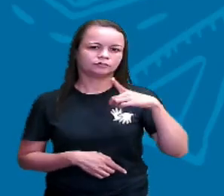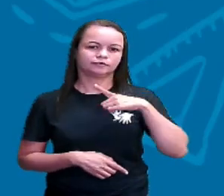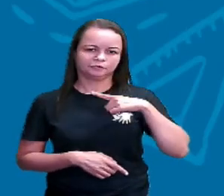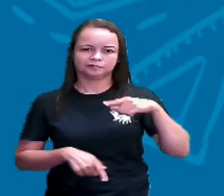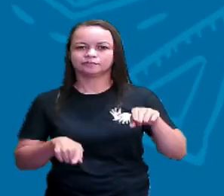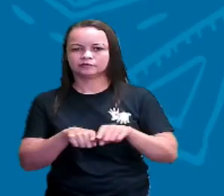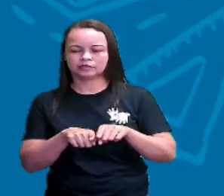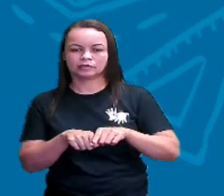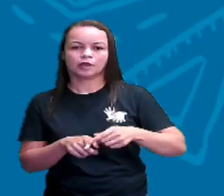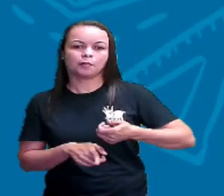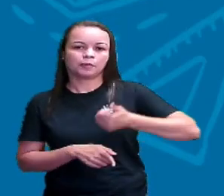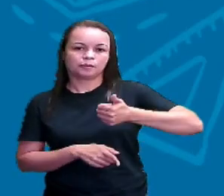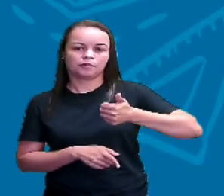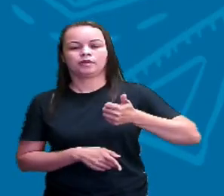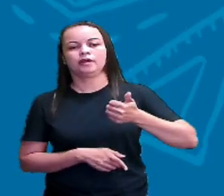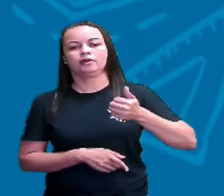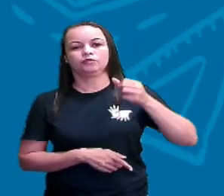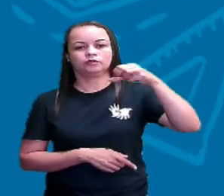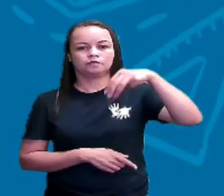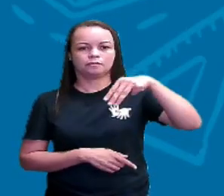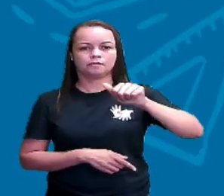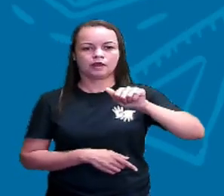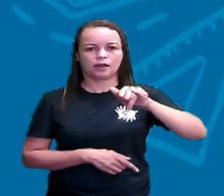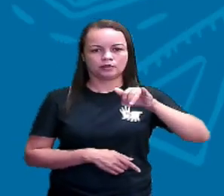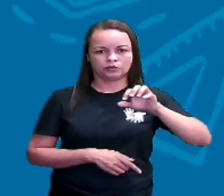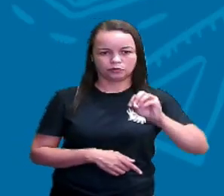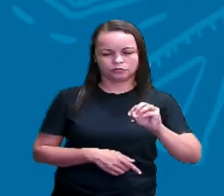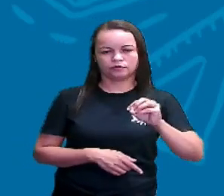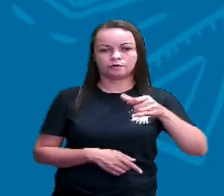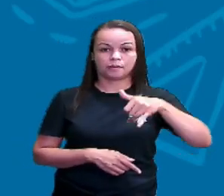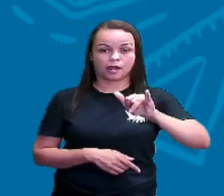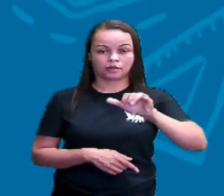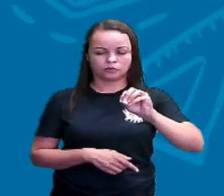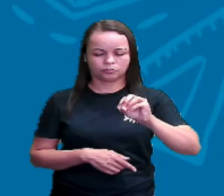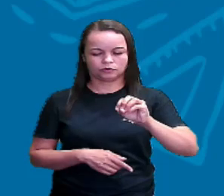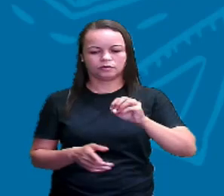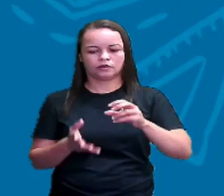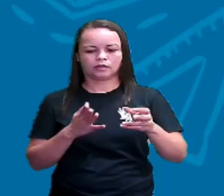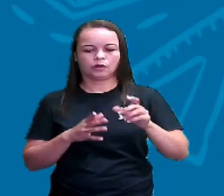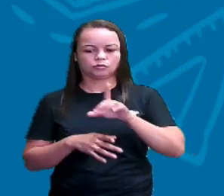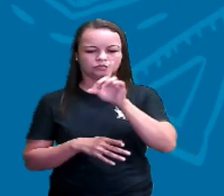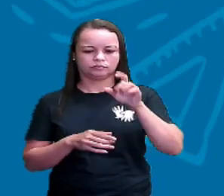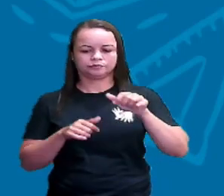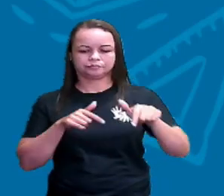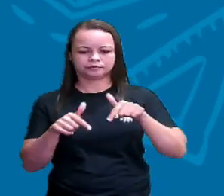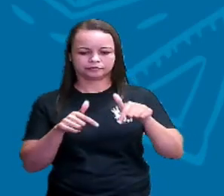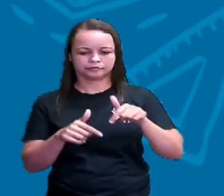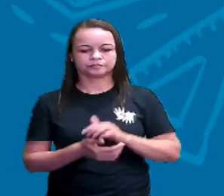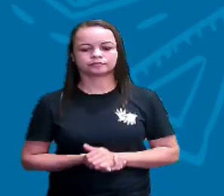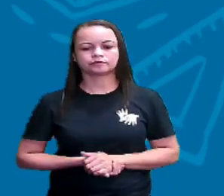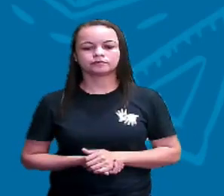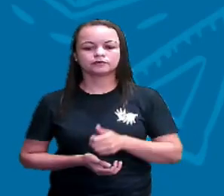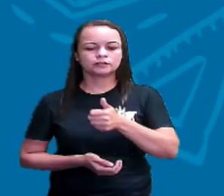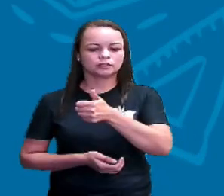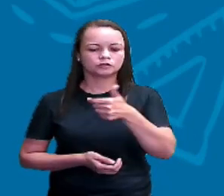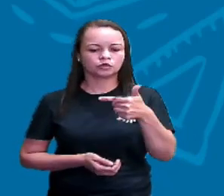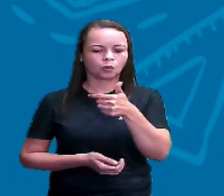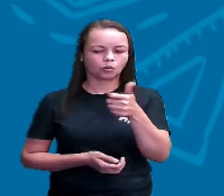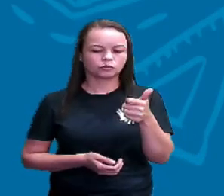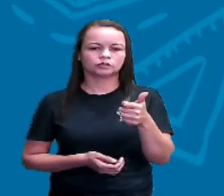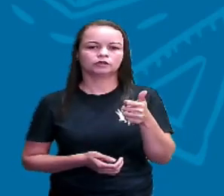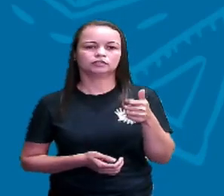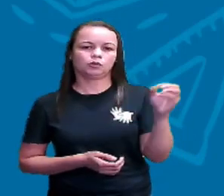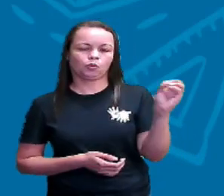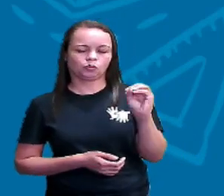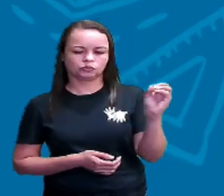é 1º de maio, Dia do Trabalhador. 12 de outubro, que é a Fiesta Nacional de Espanha, el Dia